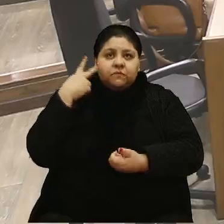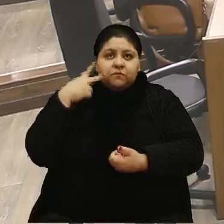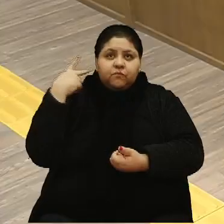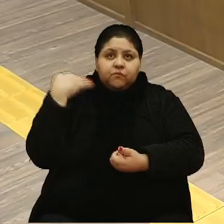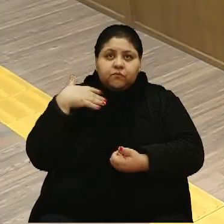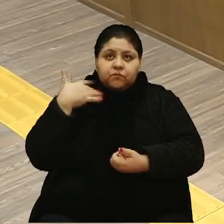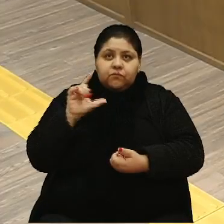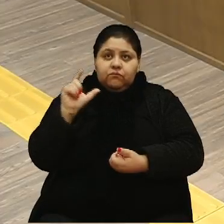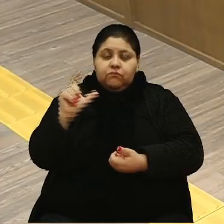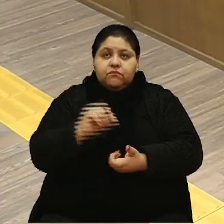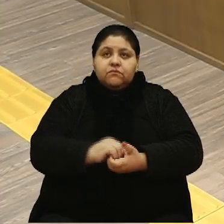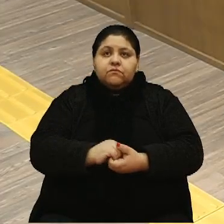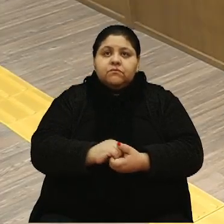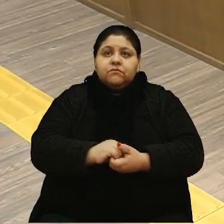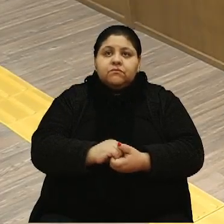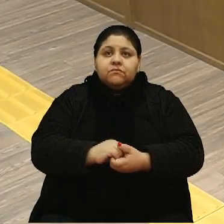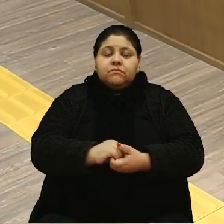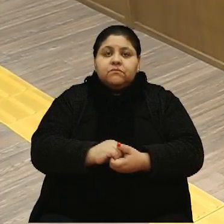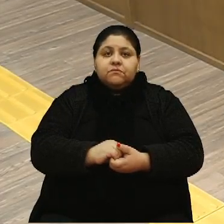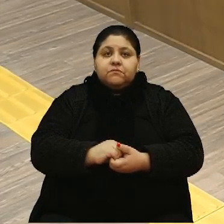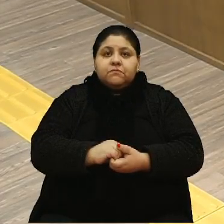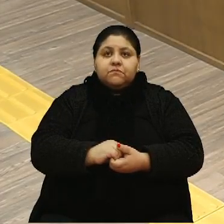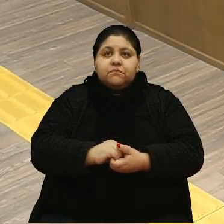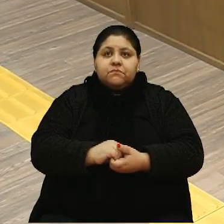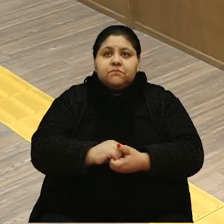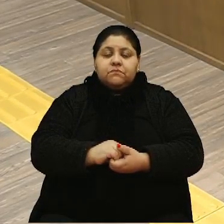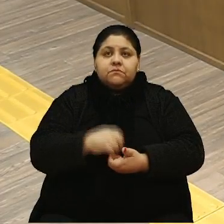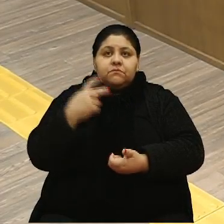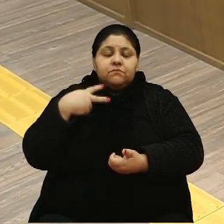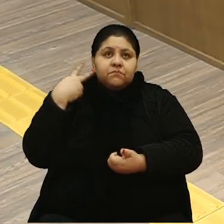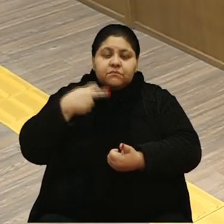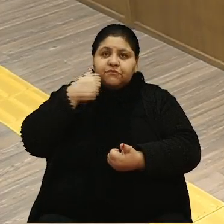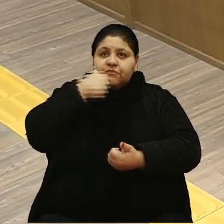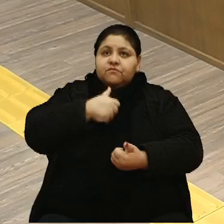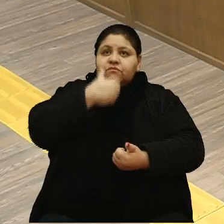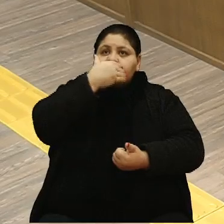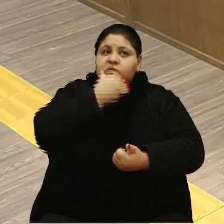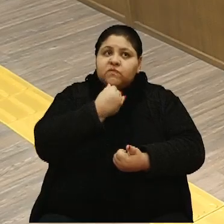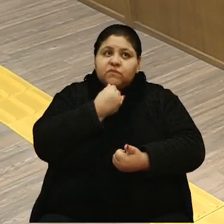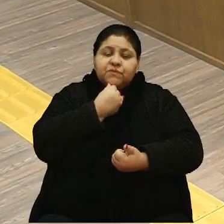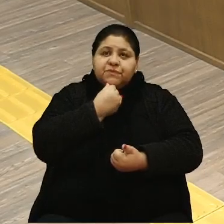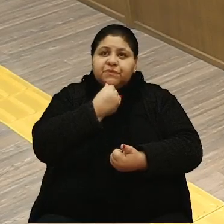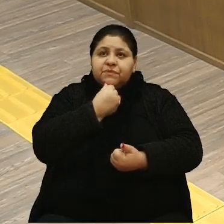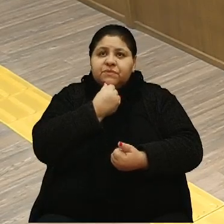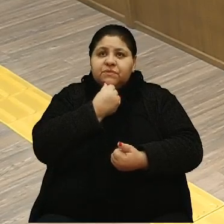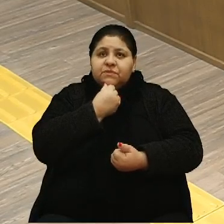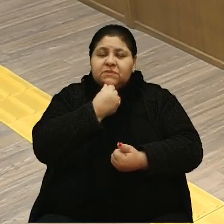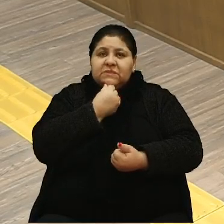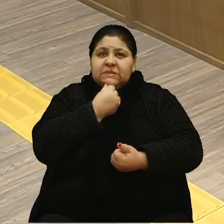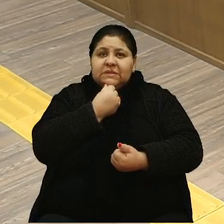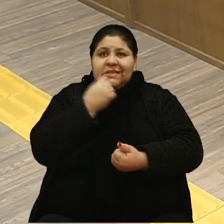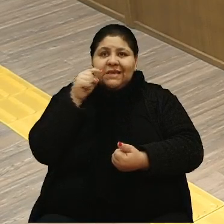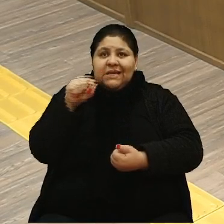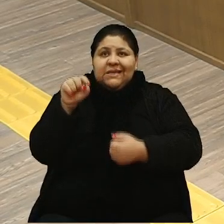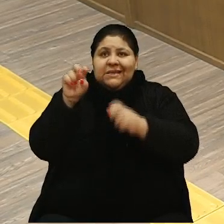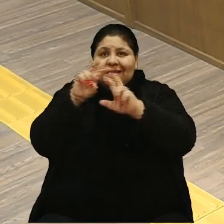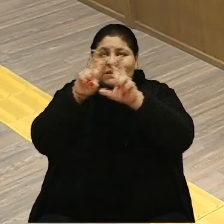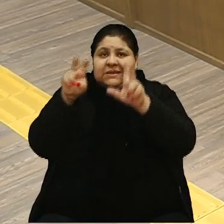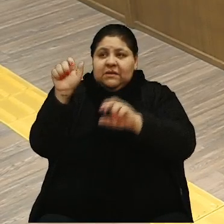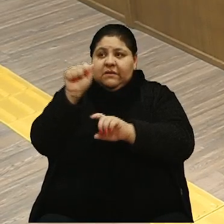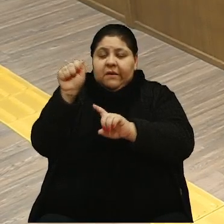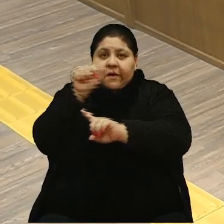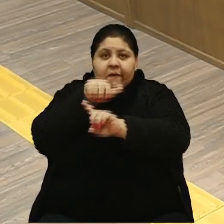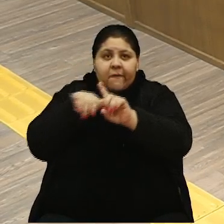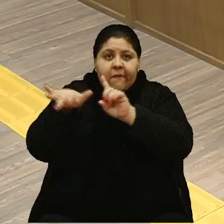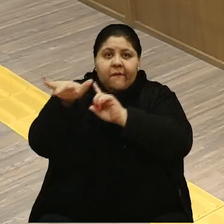Com a palavra. Nobres colegas, vereadores e vereadoras, sobre esse tema da assistência